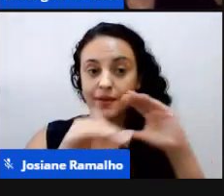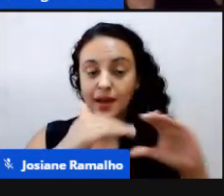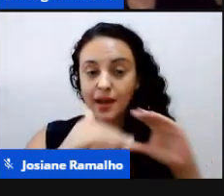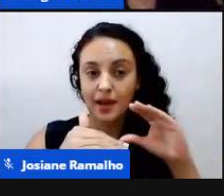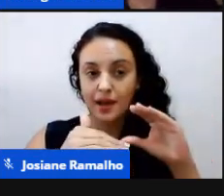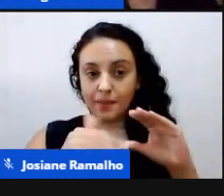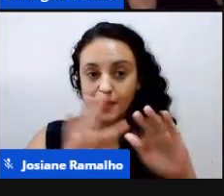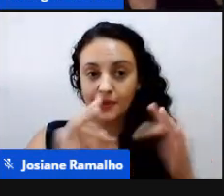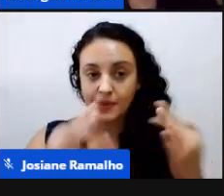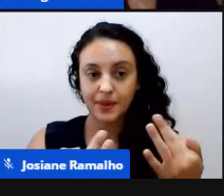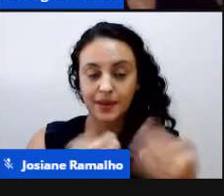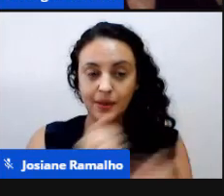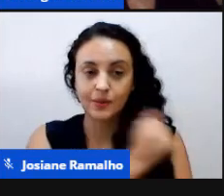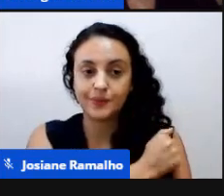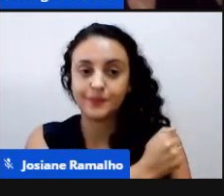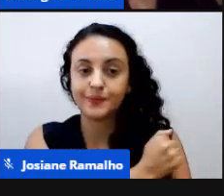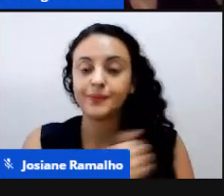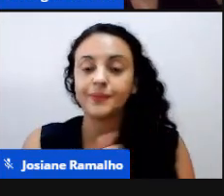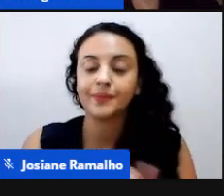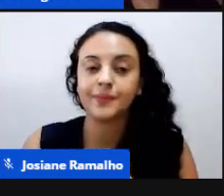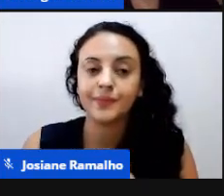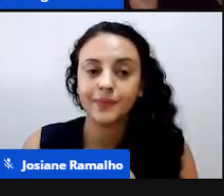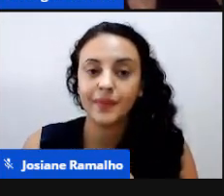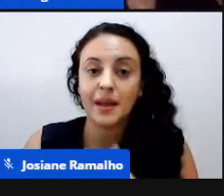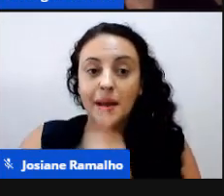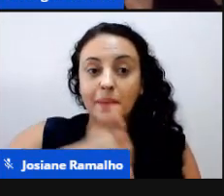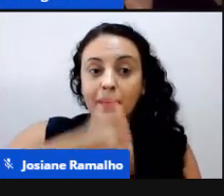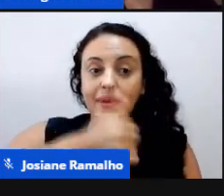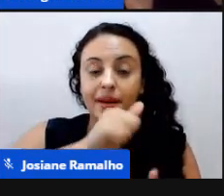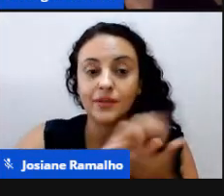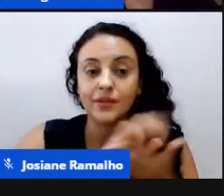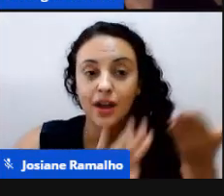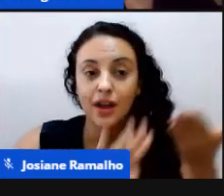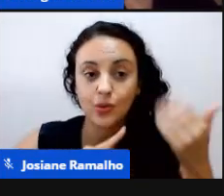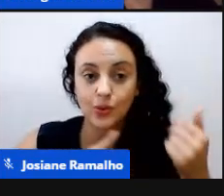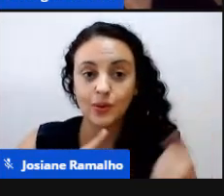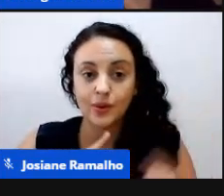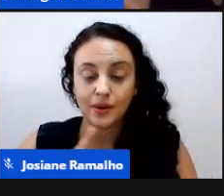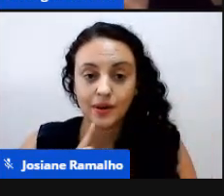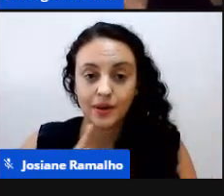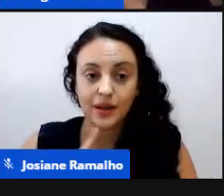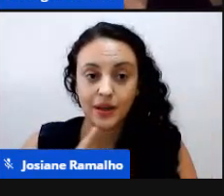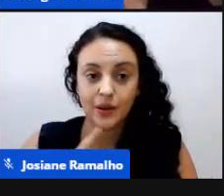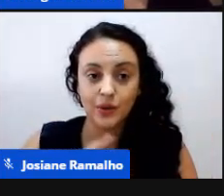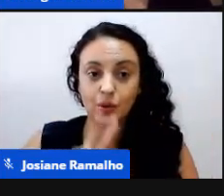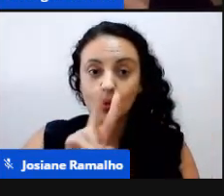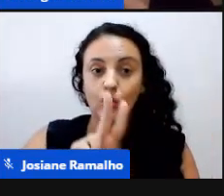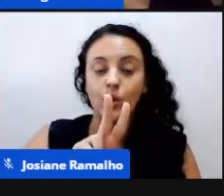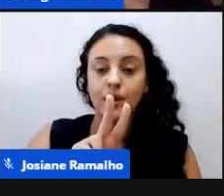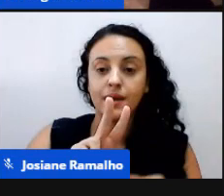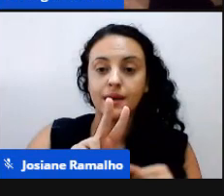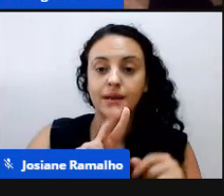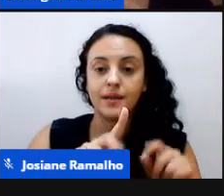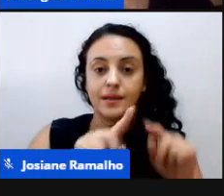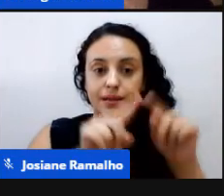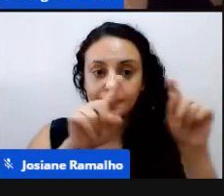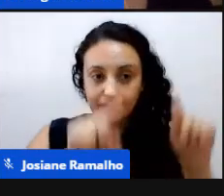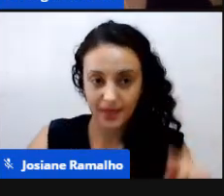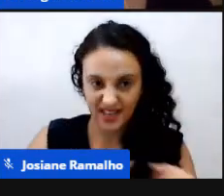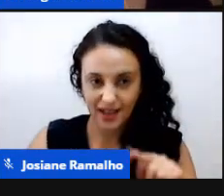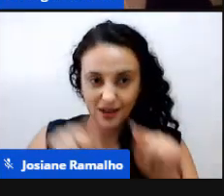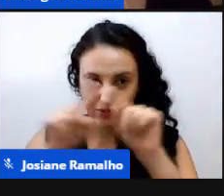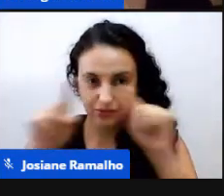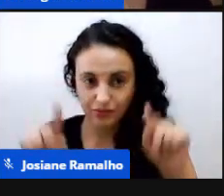responsáveis. Bom, a primeira atividade, eu tenho aqui 2 papelão, tá? Ou pode ser também a caixa